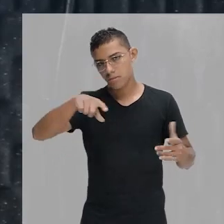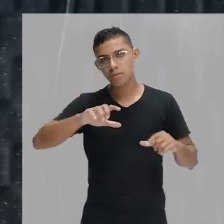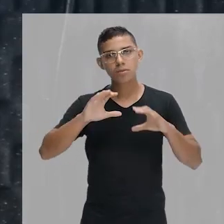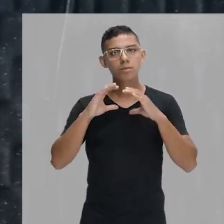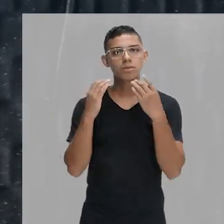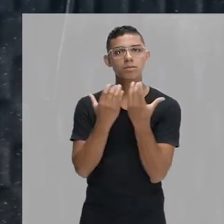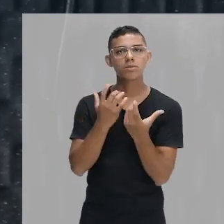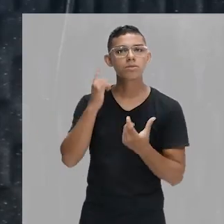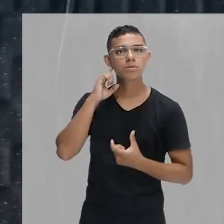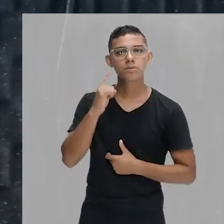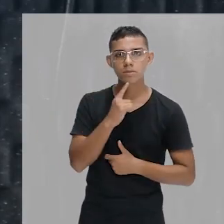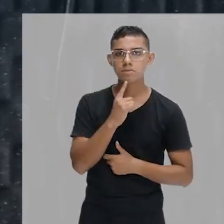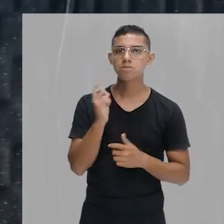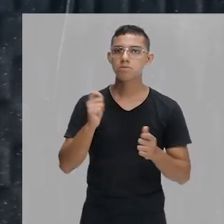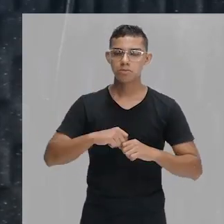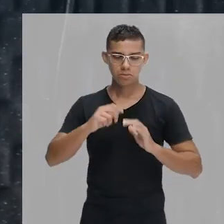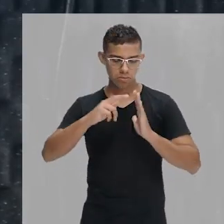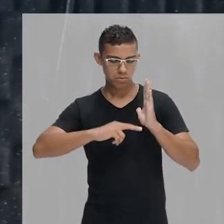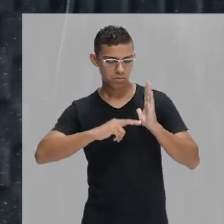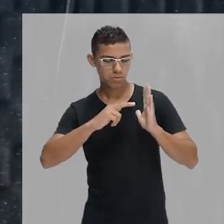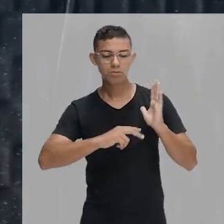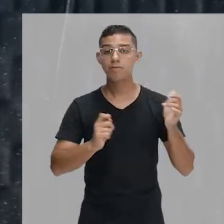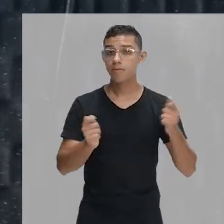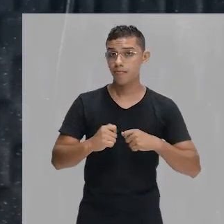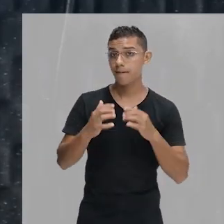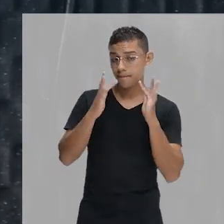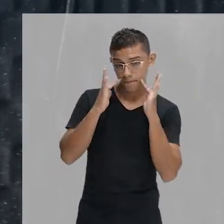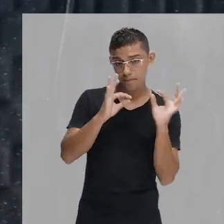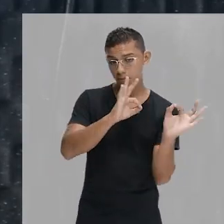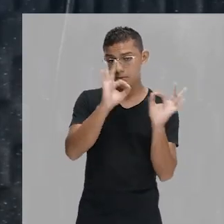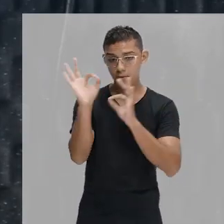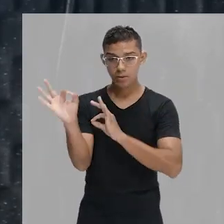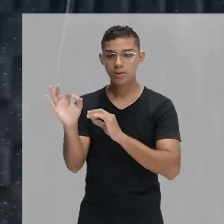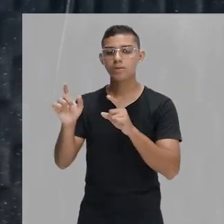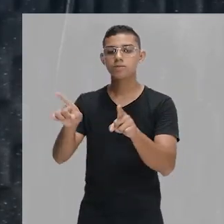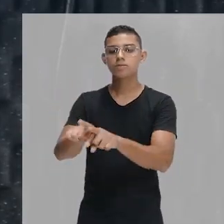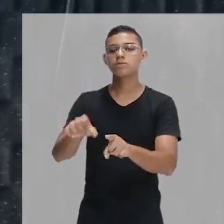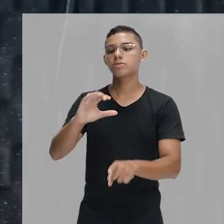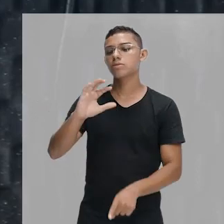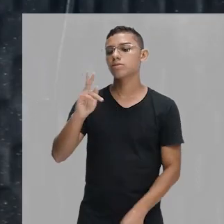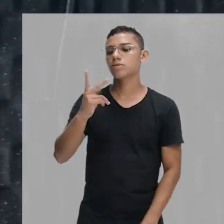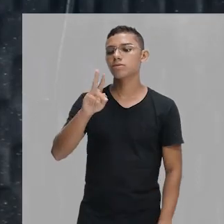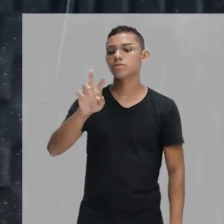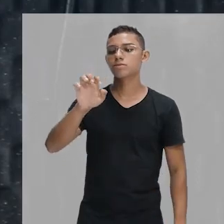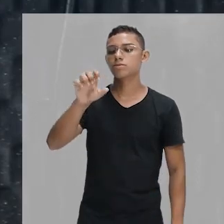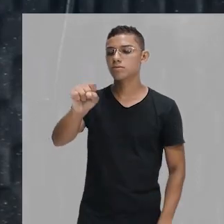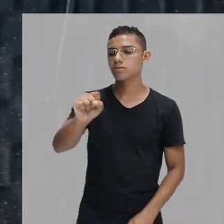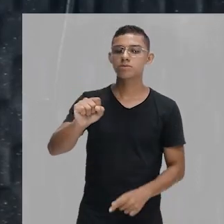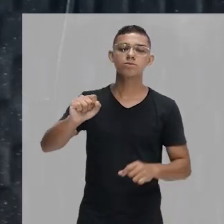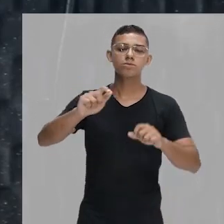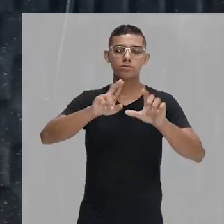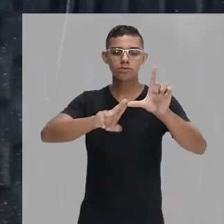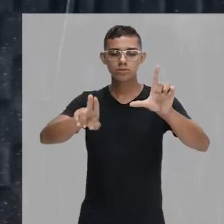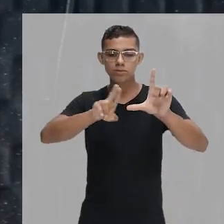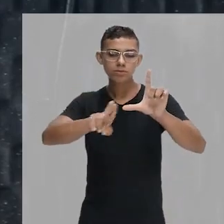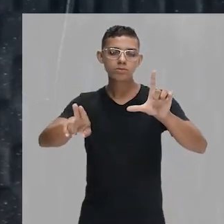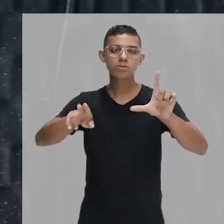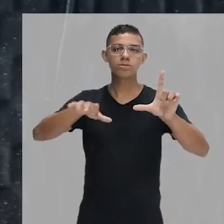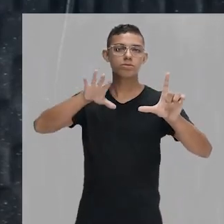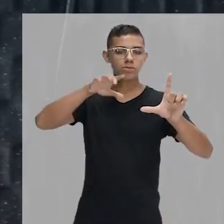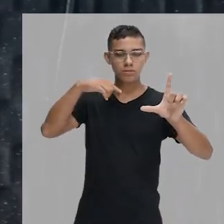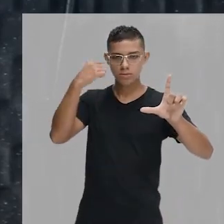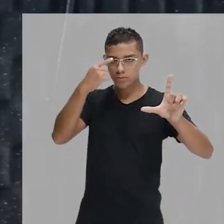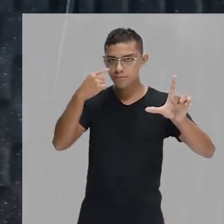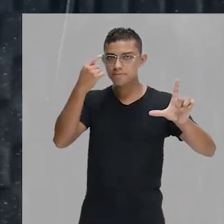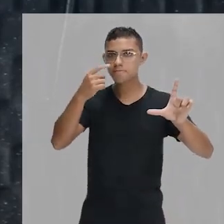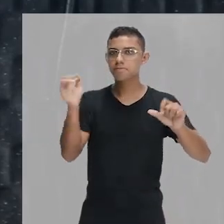de leitura, tá? E assistam o Chaves em espanhol. Vocês que gostam do Chaves, assistam Chaves